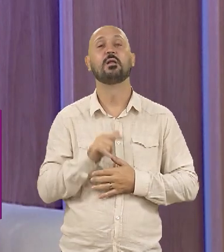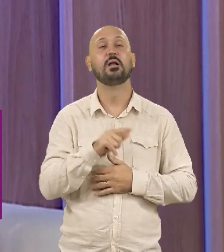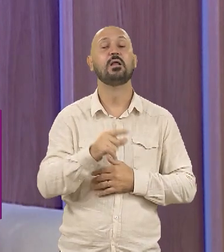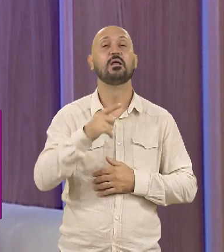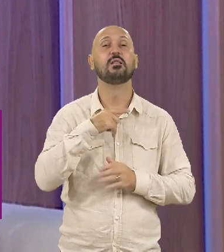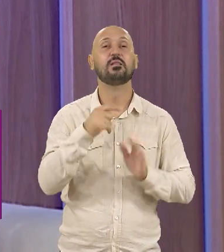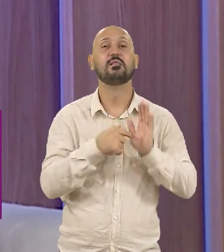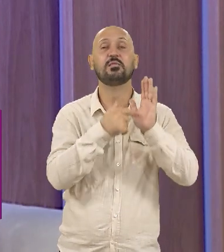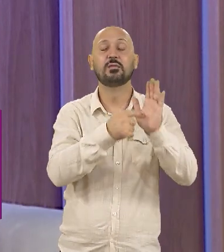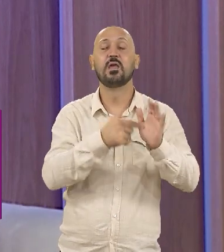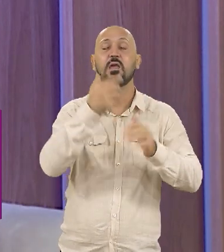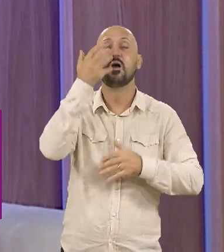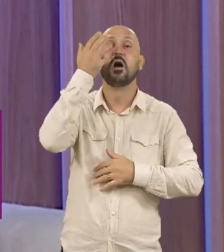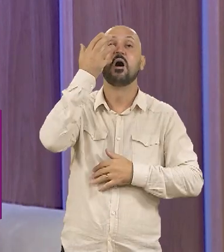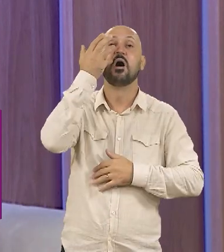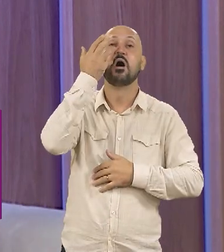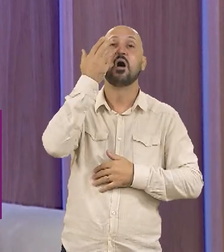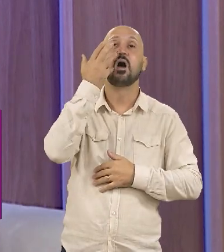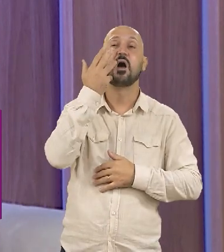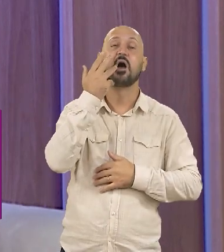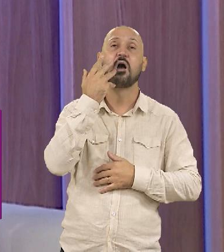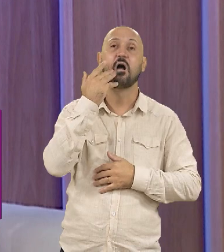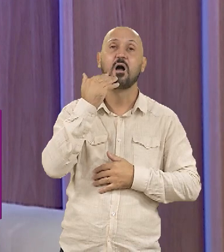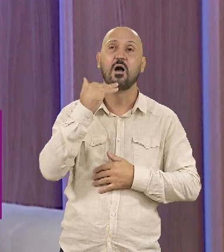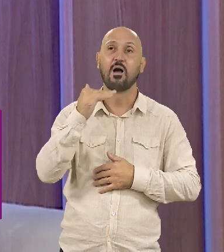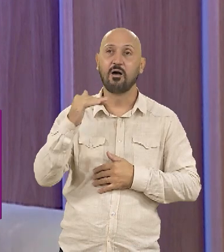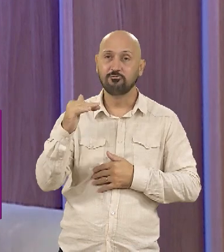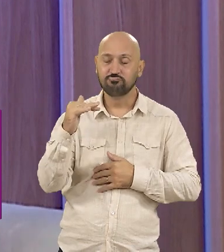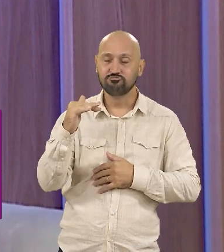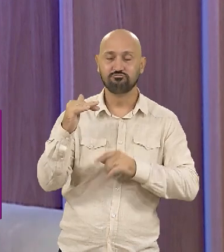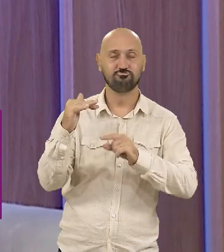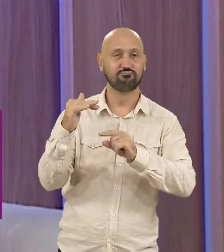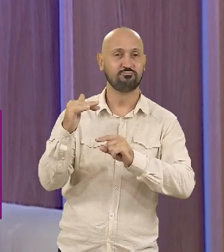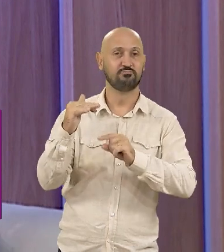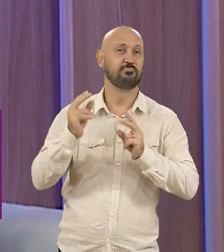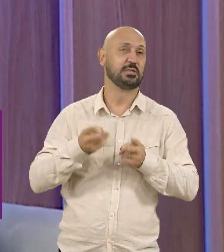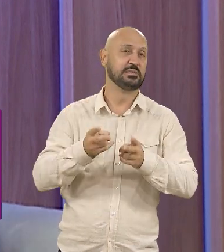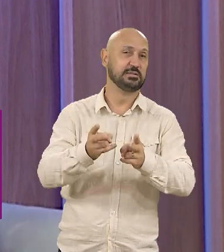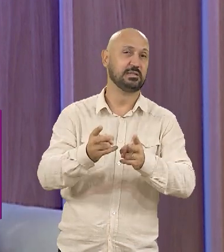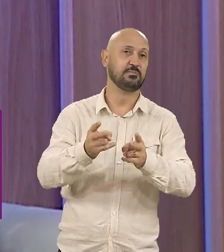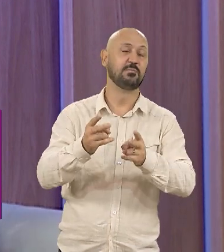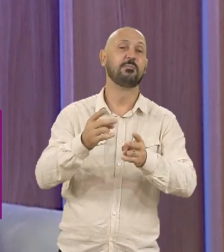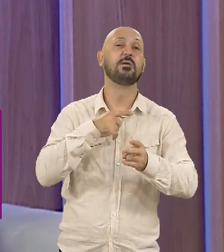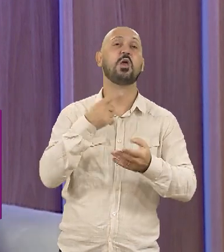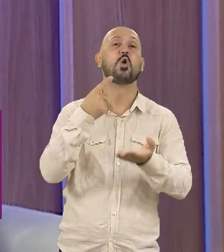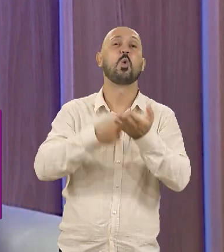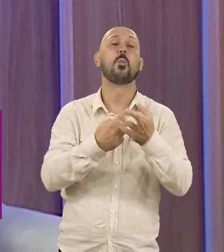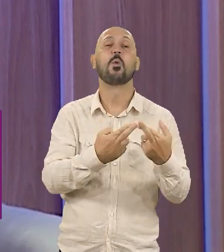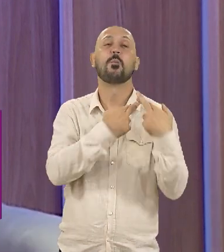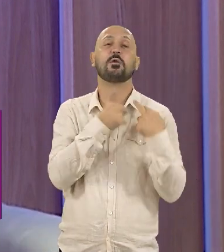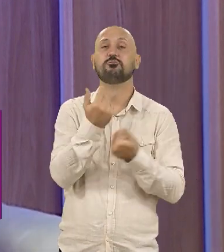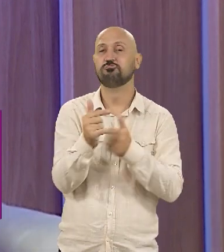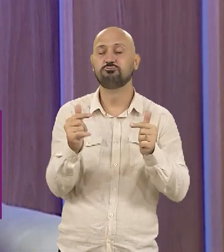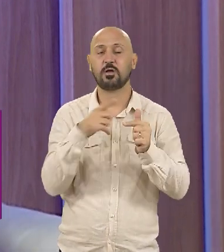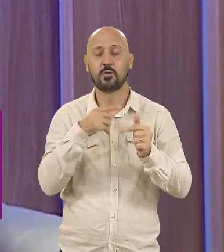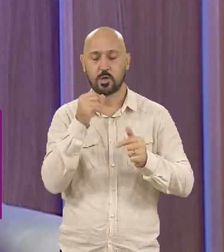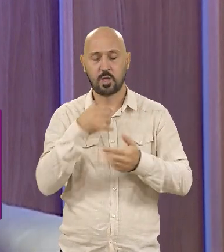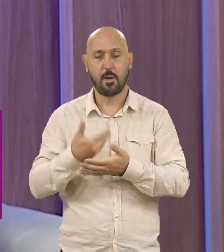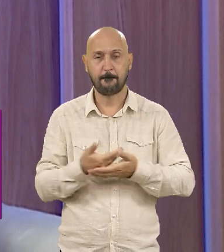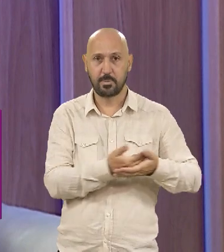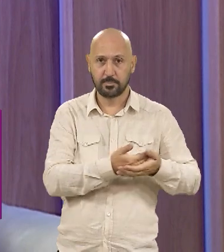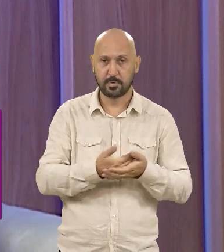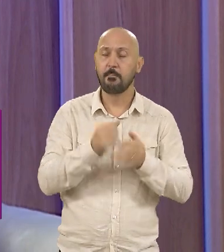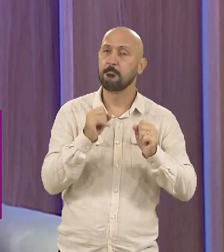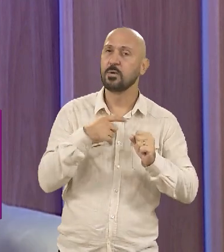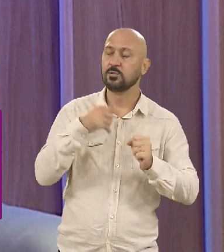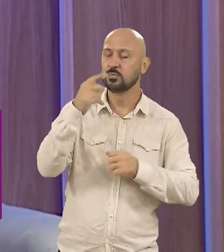ele traz uma infantilização para sua vida e a falta de compromisso. Por quê? Eu tenho um bebê reborn, eu